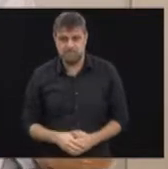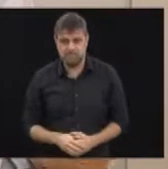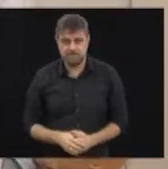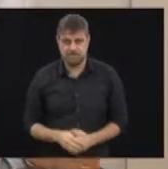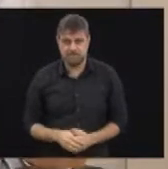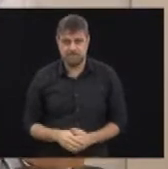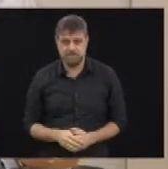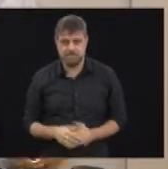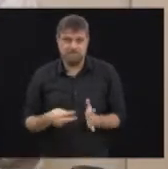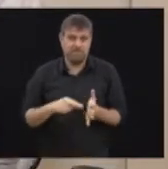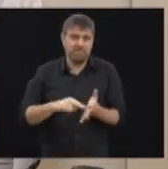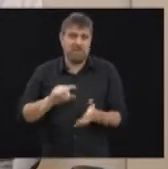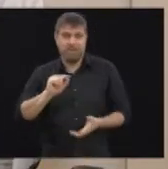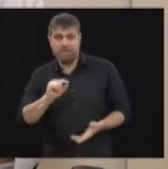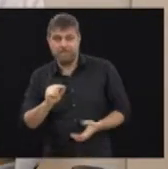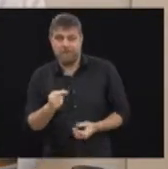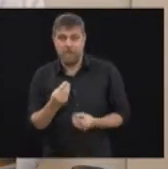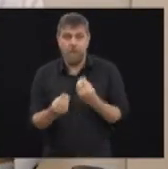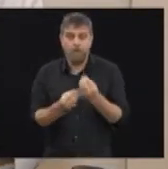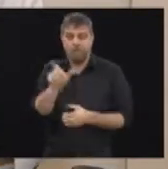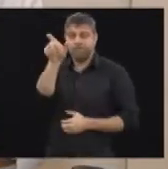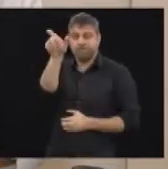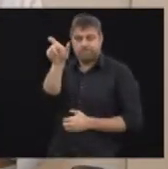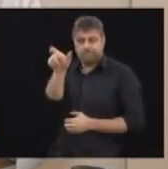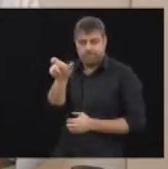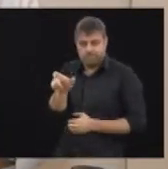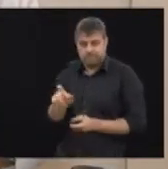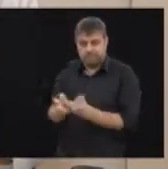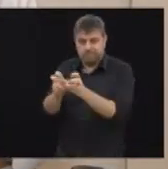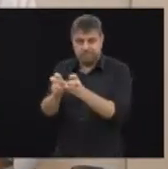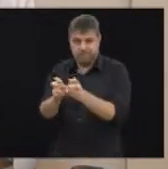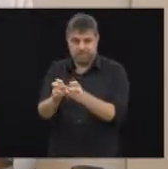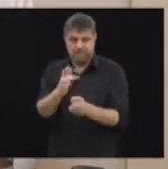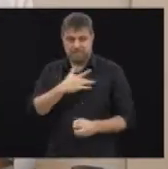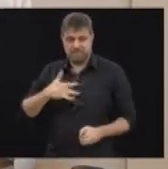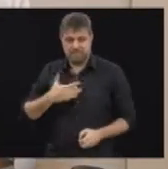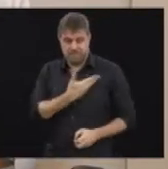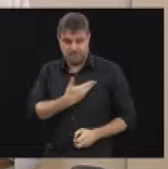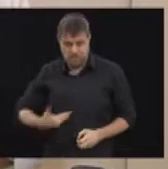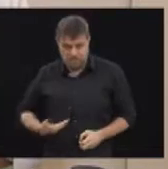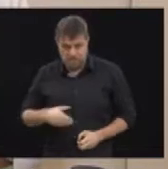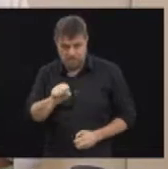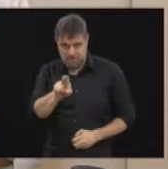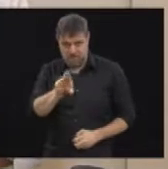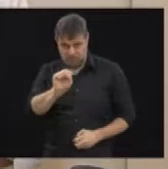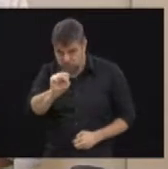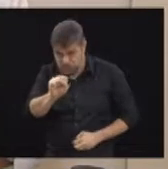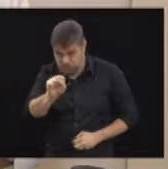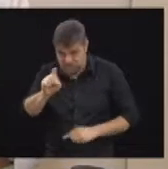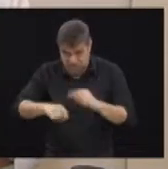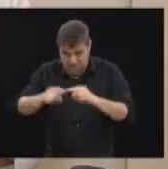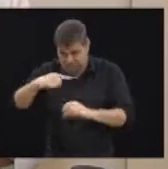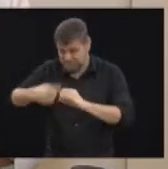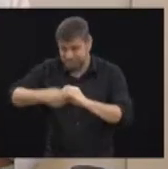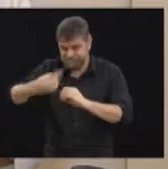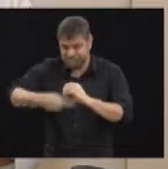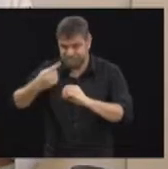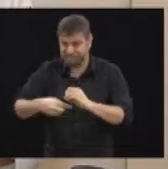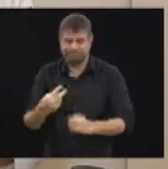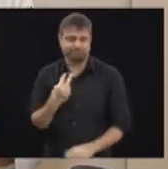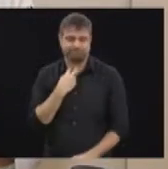Então, quer dizer, não tem como um paciente desse no SUS receber esses materiais hoje,